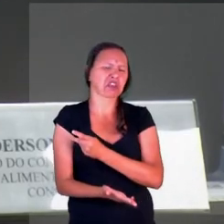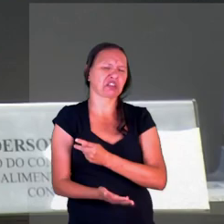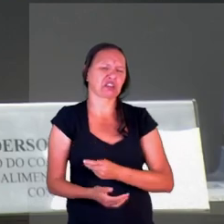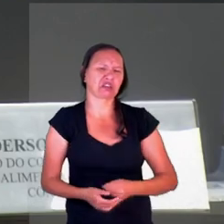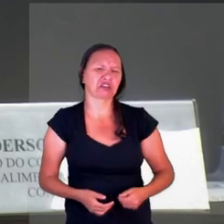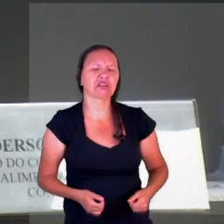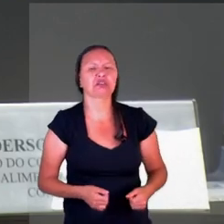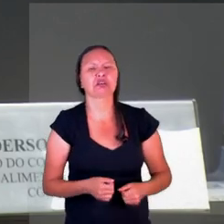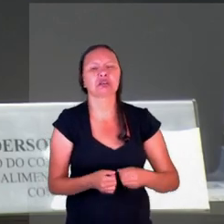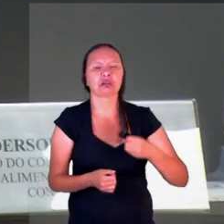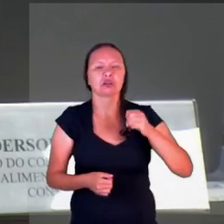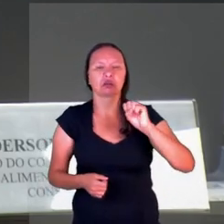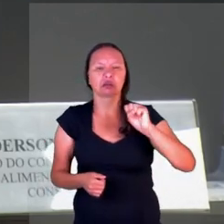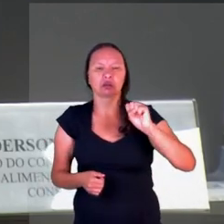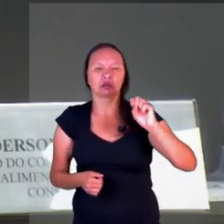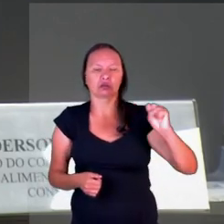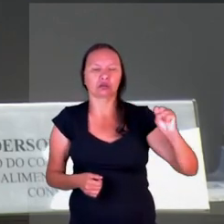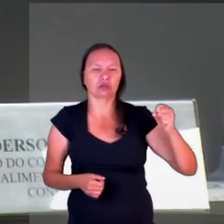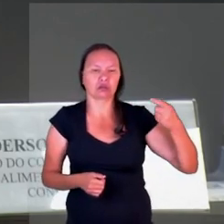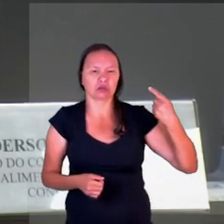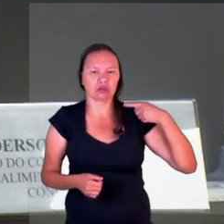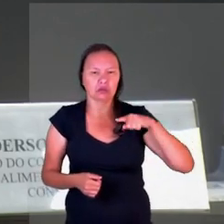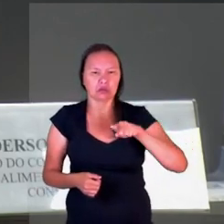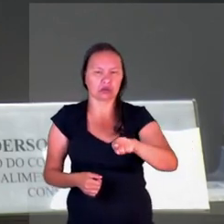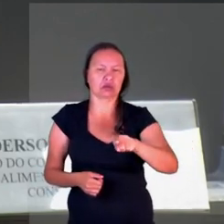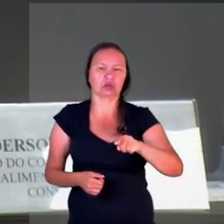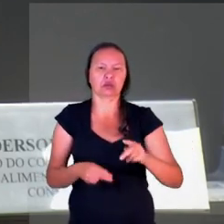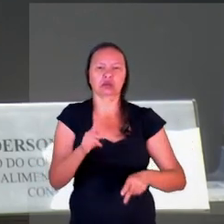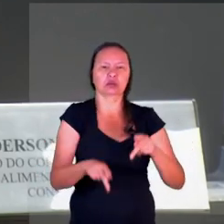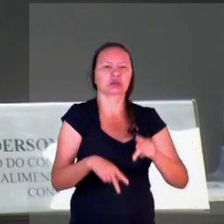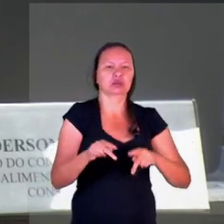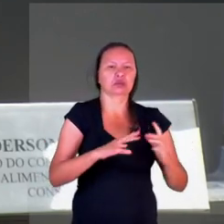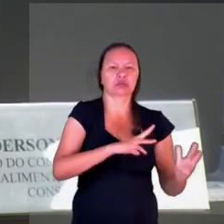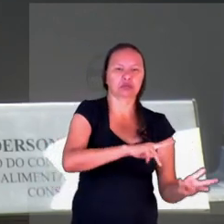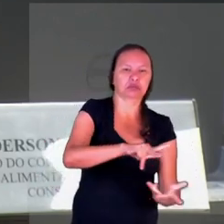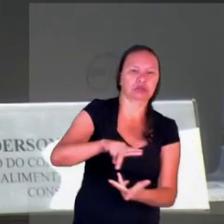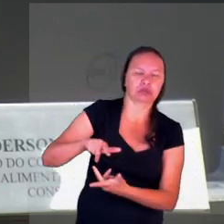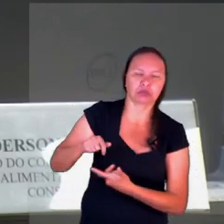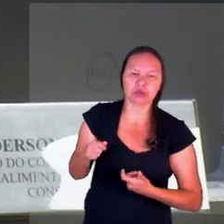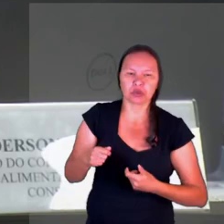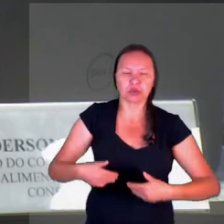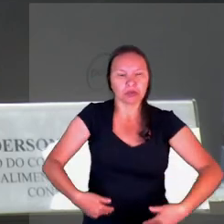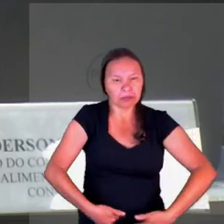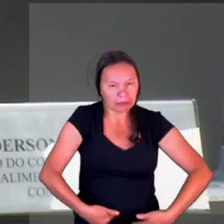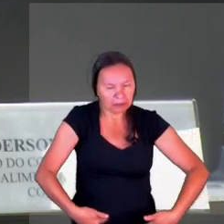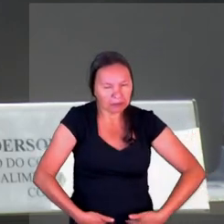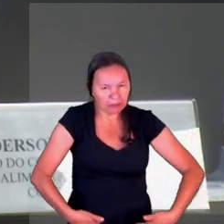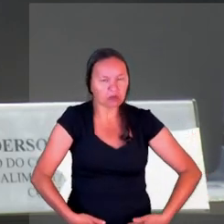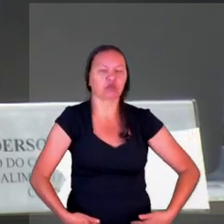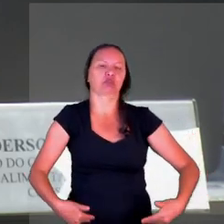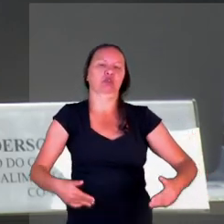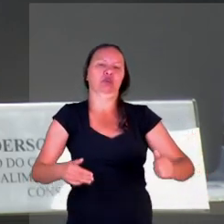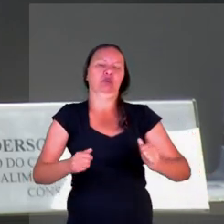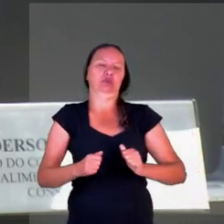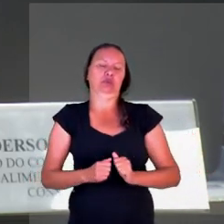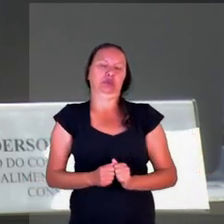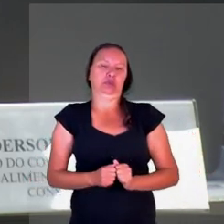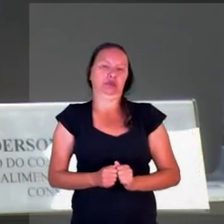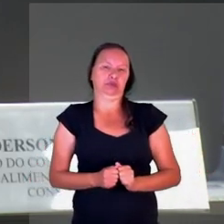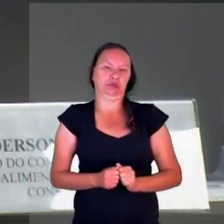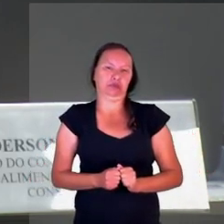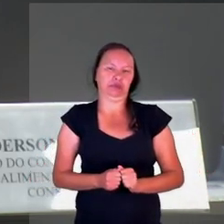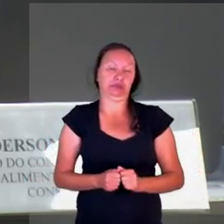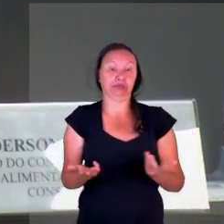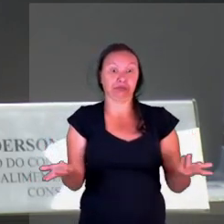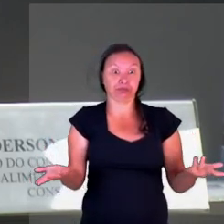800 eh milhões de de de pessoas do mundo que estão em situação de fome quase 1 bilhão né eh